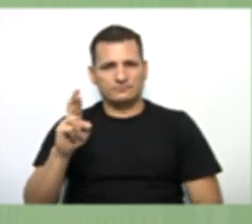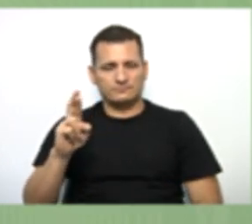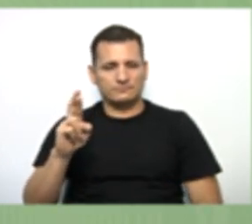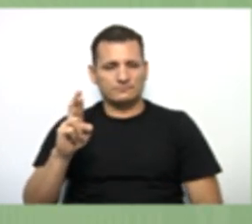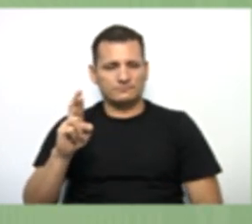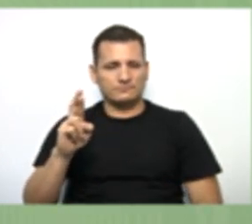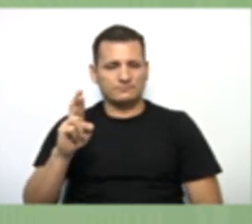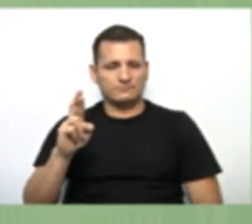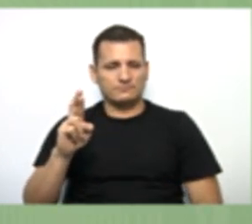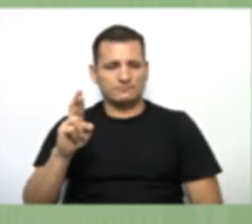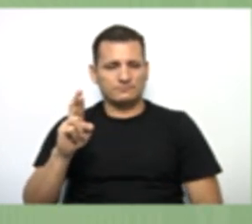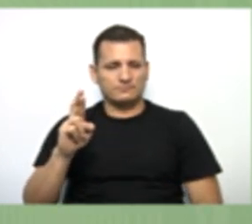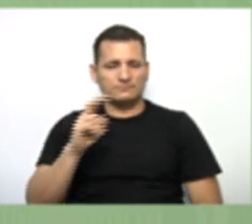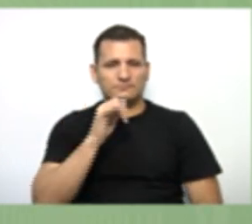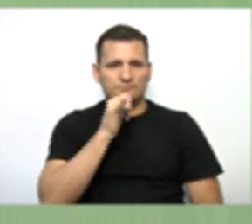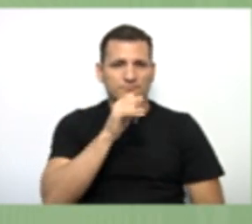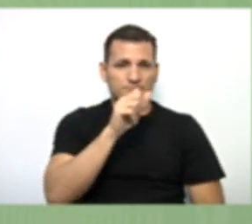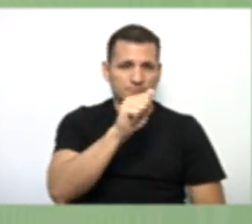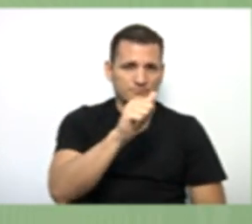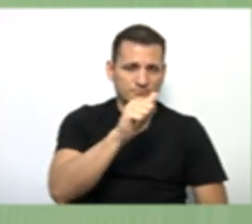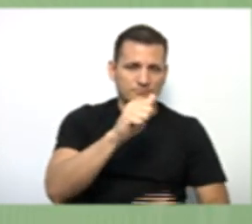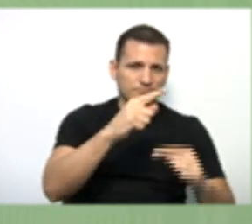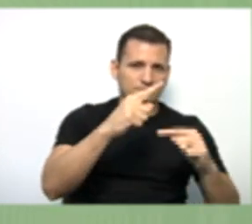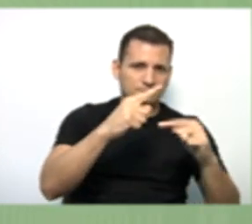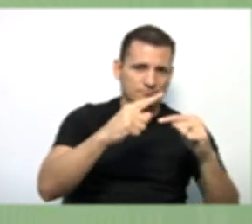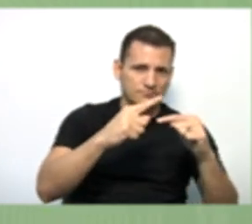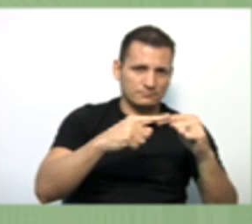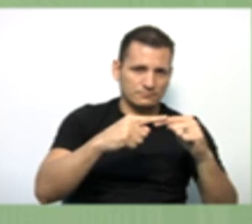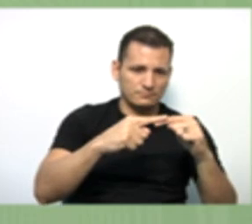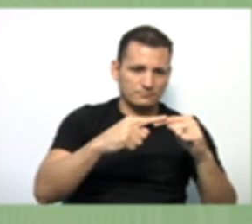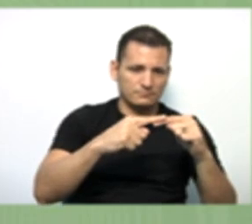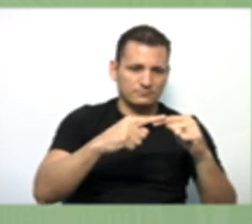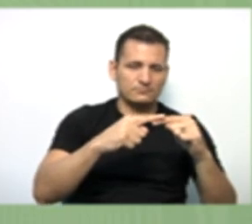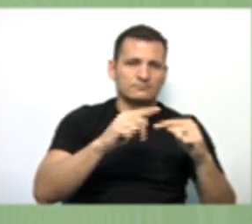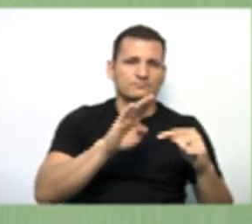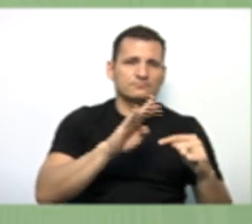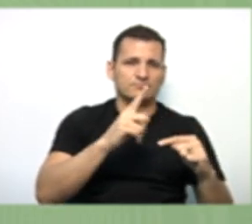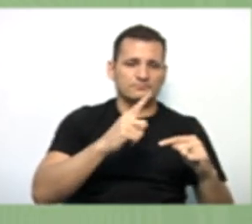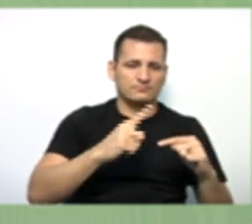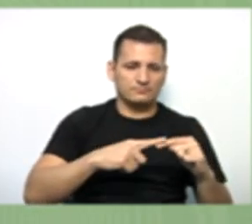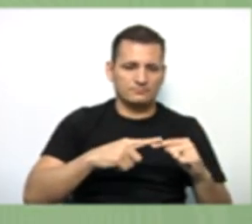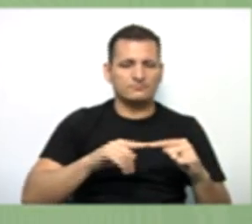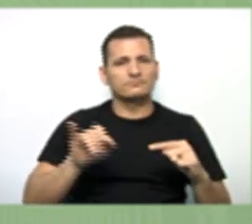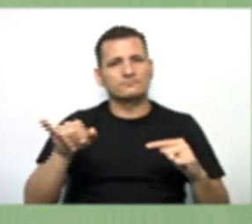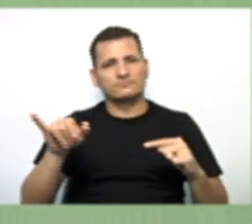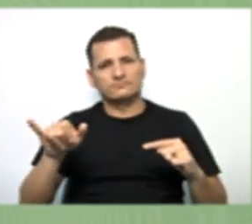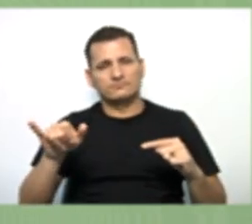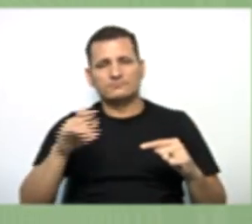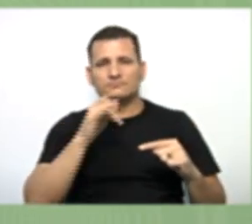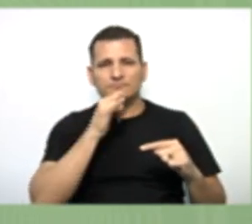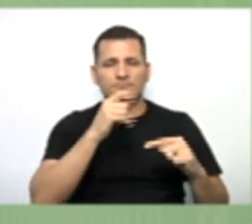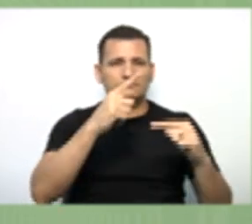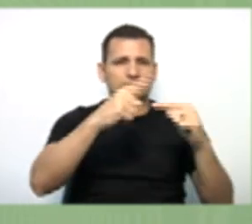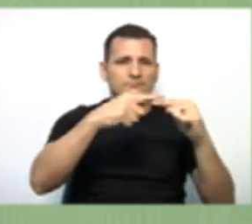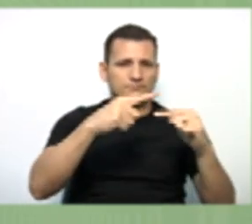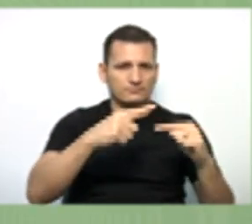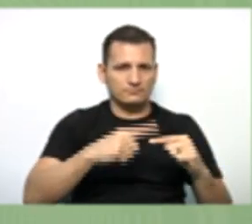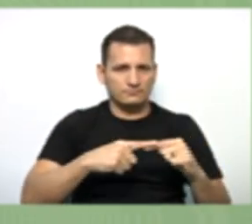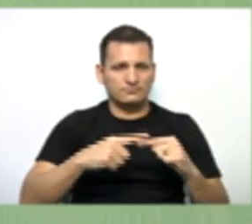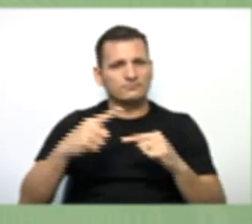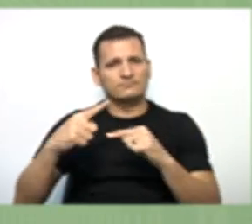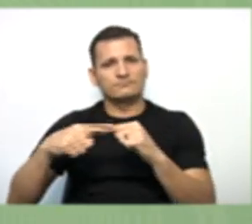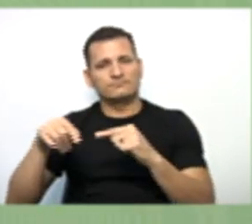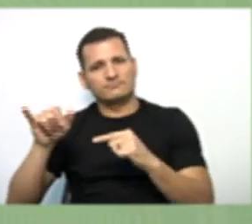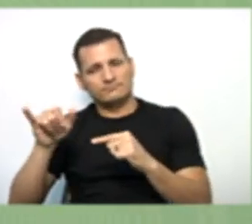o A, acende o Y. Se eu ligar o B, acende o Y. Se eu ligar os dois, acende o Y. Agora, se os dois